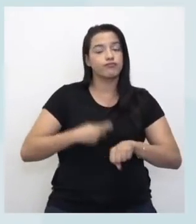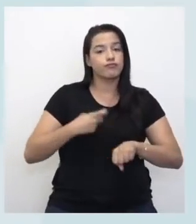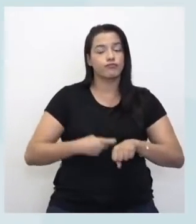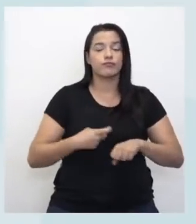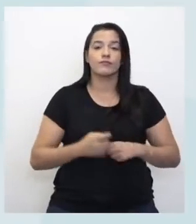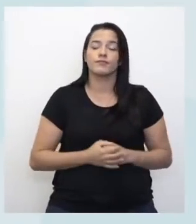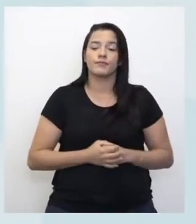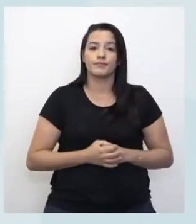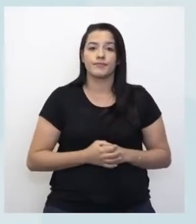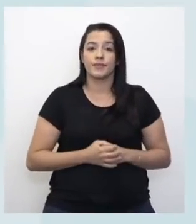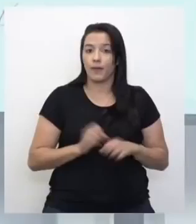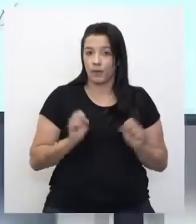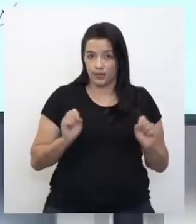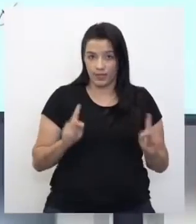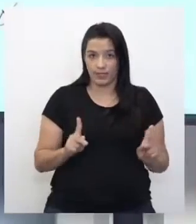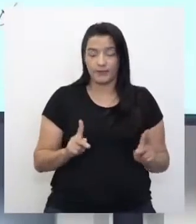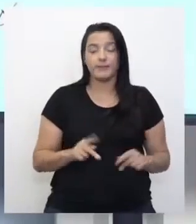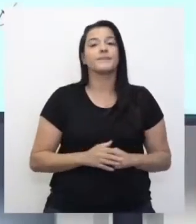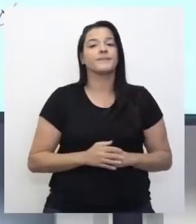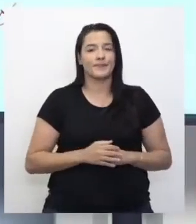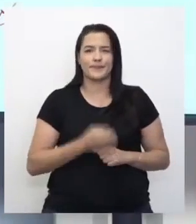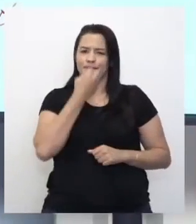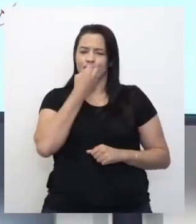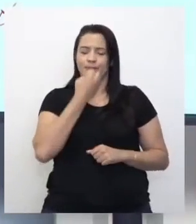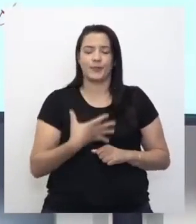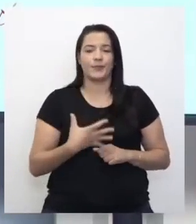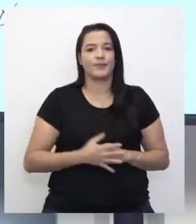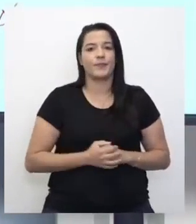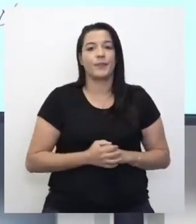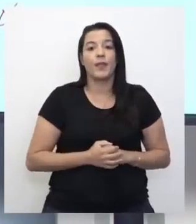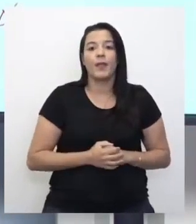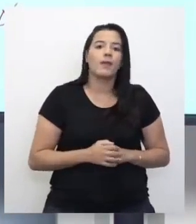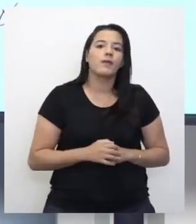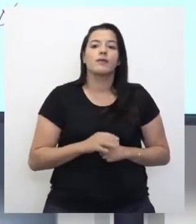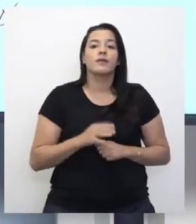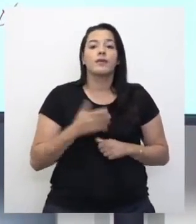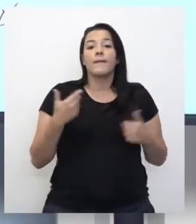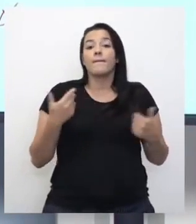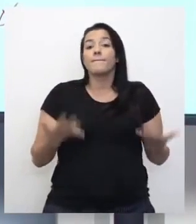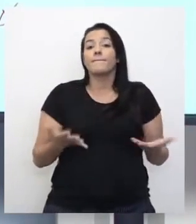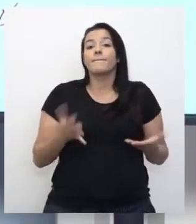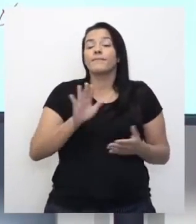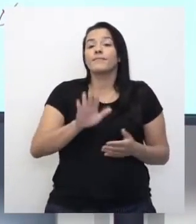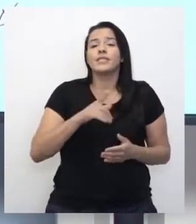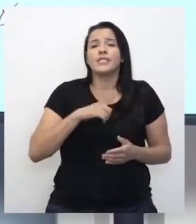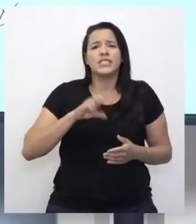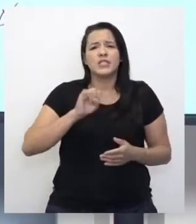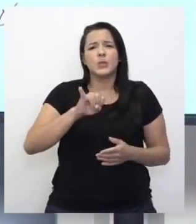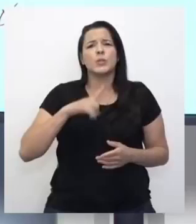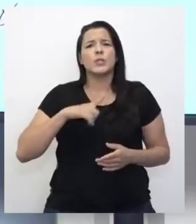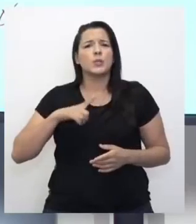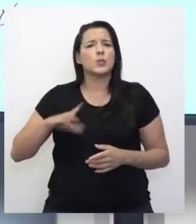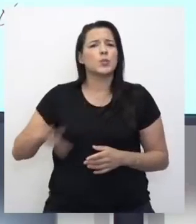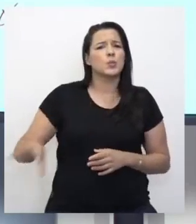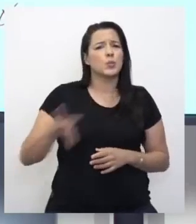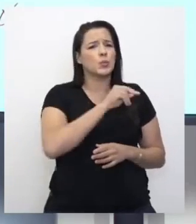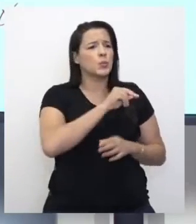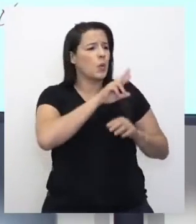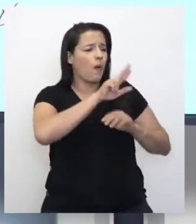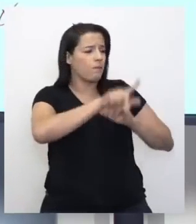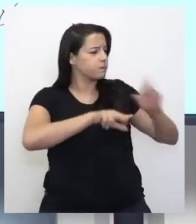geométricos. Perfeito até aqui? Muito bem. Mas se eu tenho tantas figuras diferentes, eu